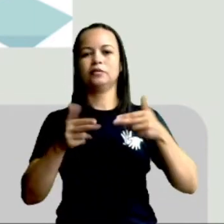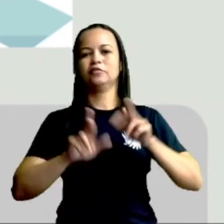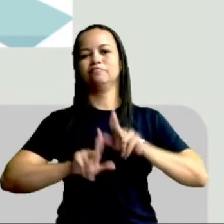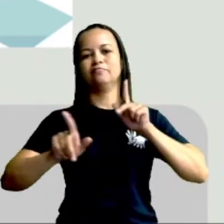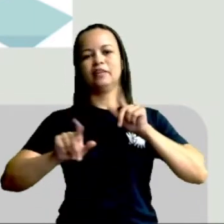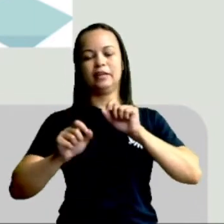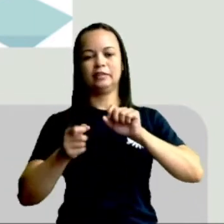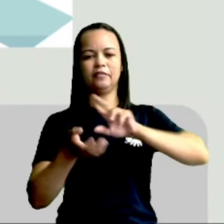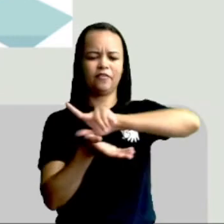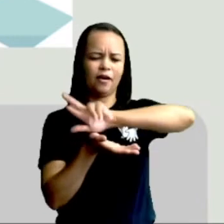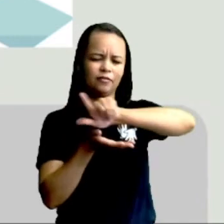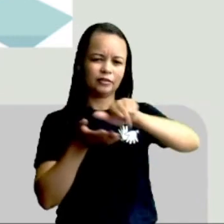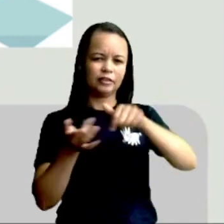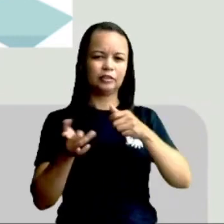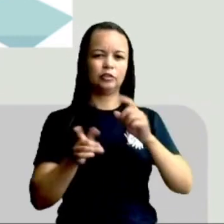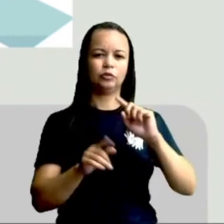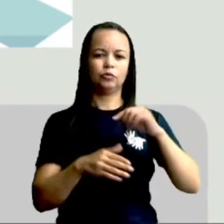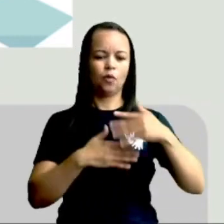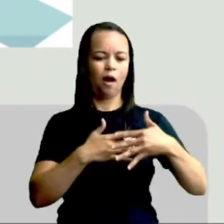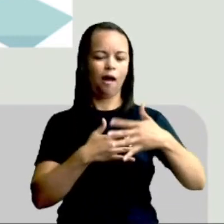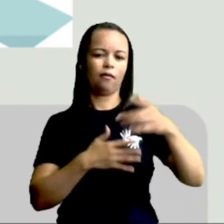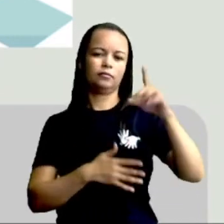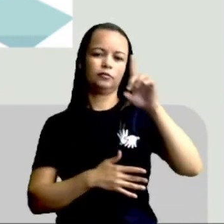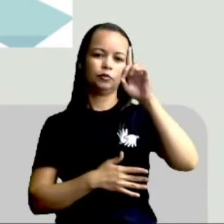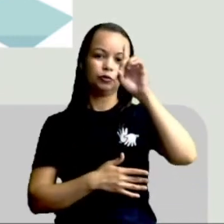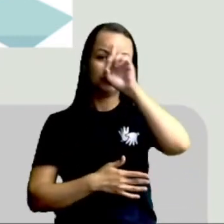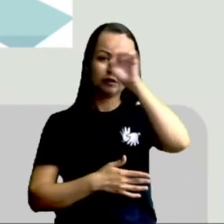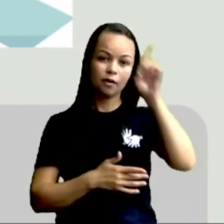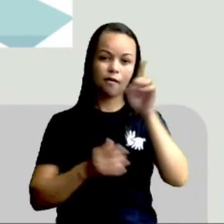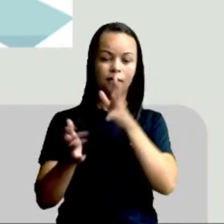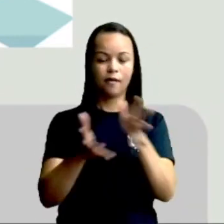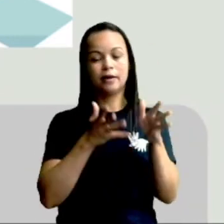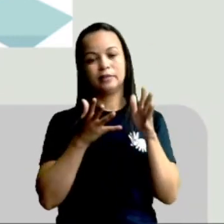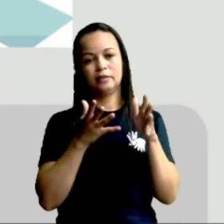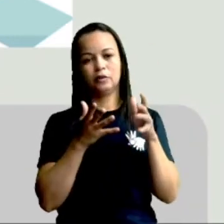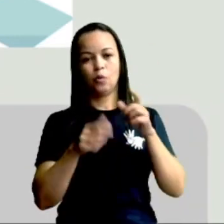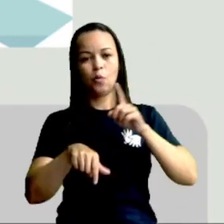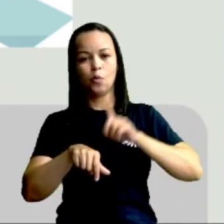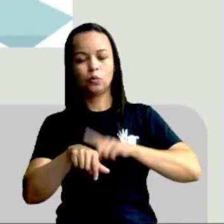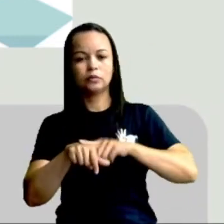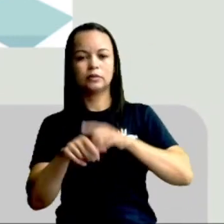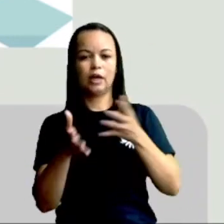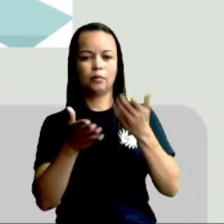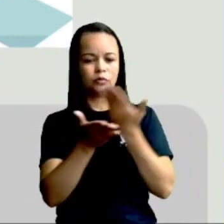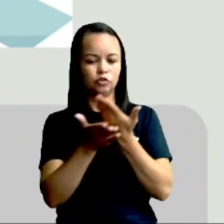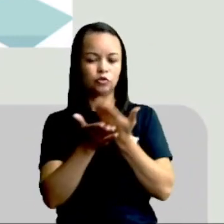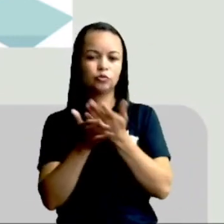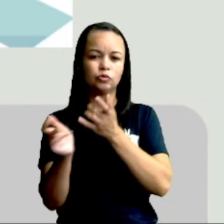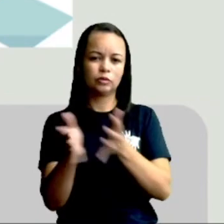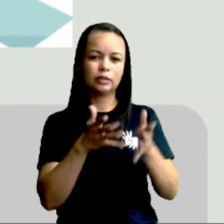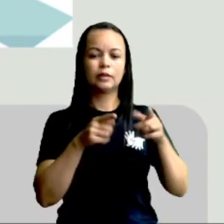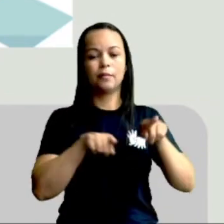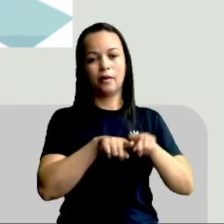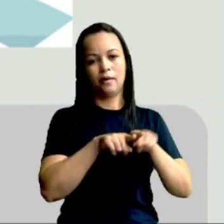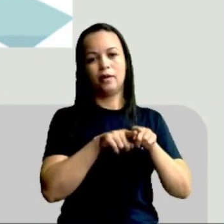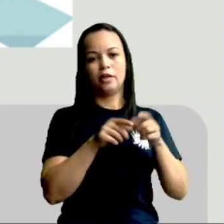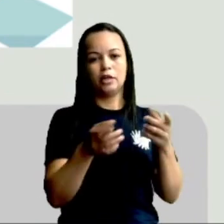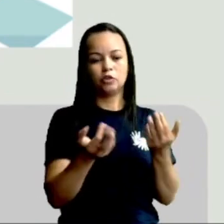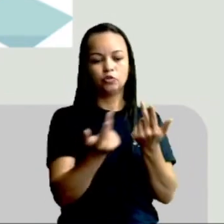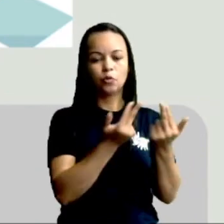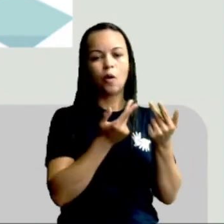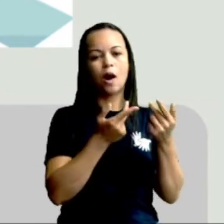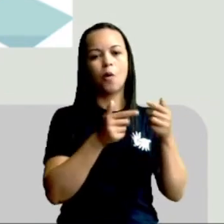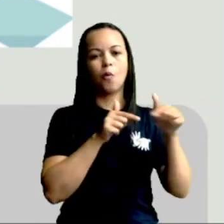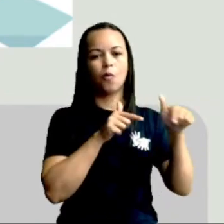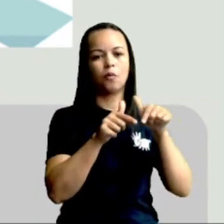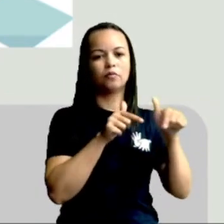e diversificadas durante o dia. Fizemos com que o tempo de nossos estudos coincidisse com o tempo em que os pais teriam que trabalhar. E